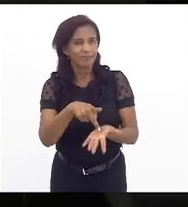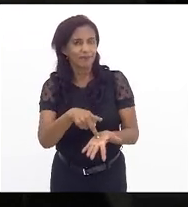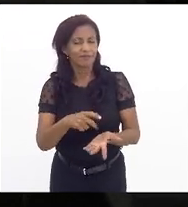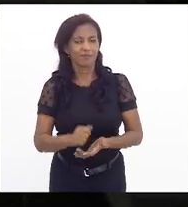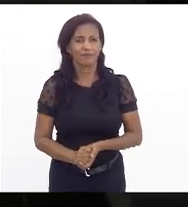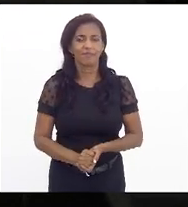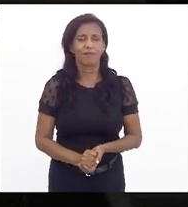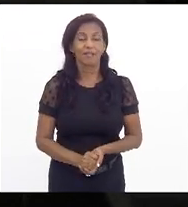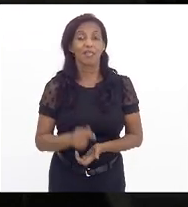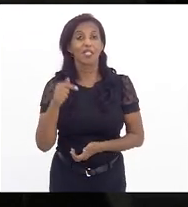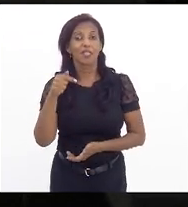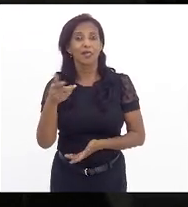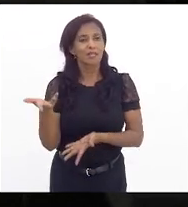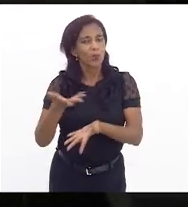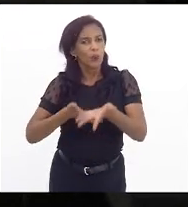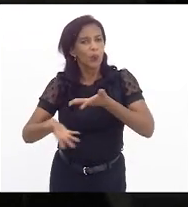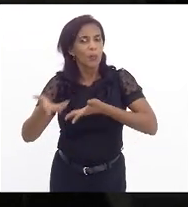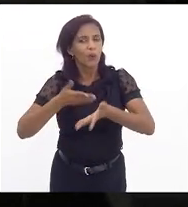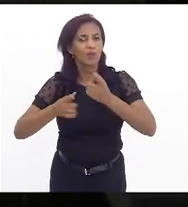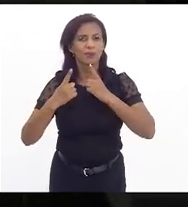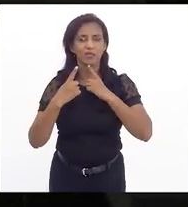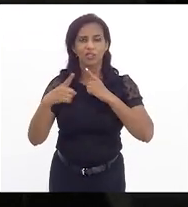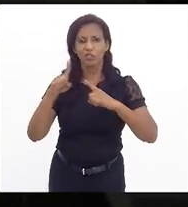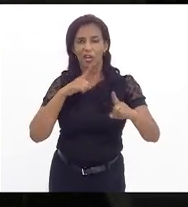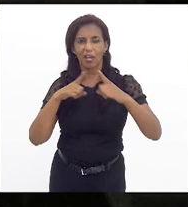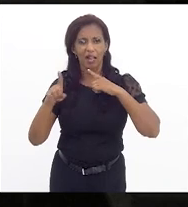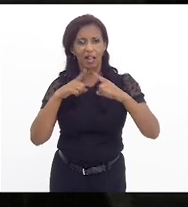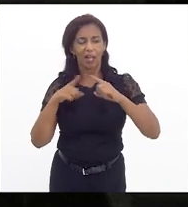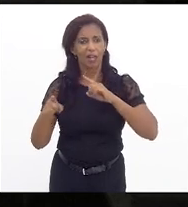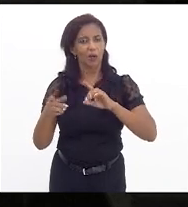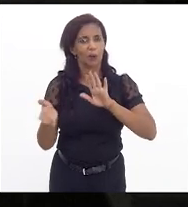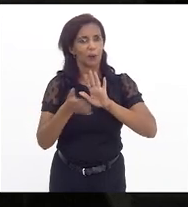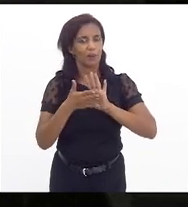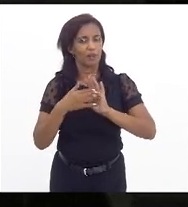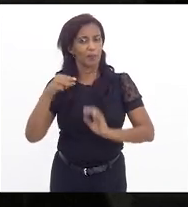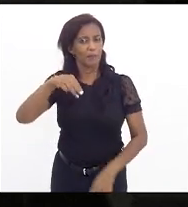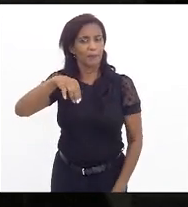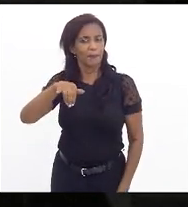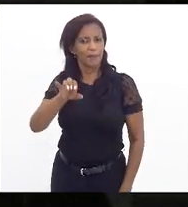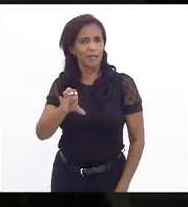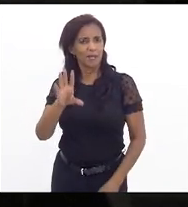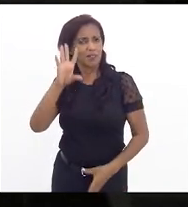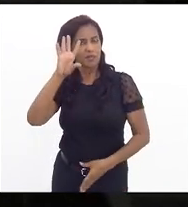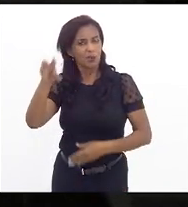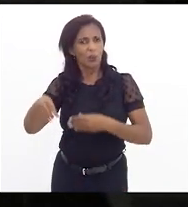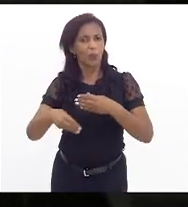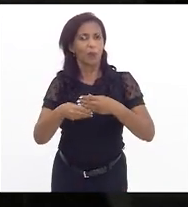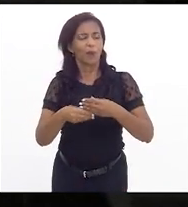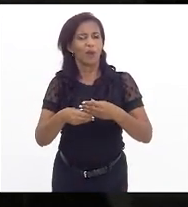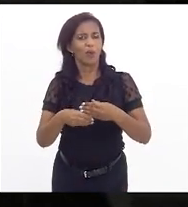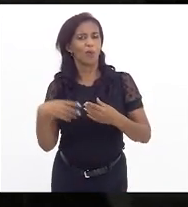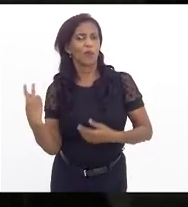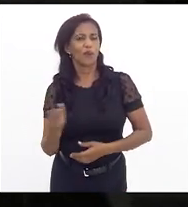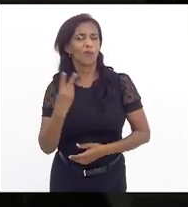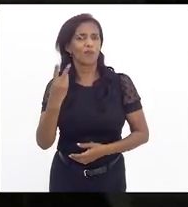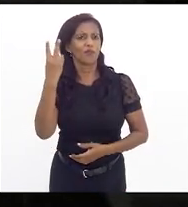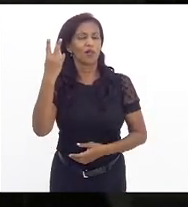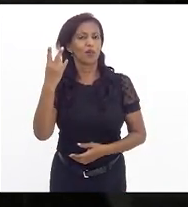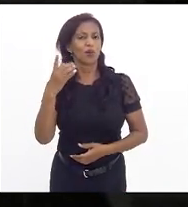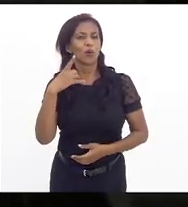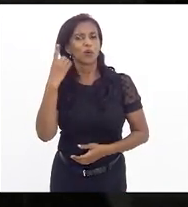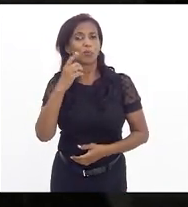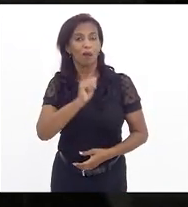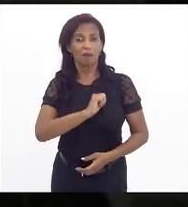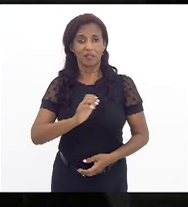e dessa parceria, desse diálogo com o mandato do Mink, se incorporaram também, agregando valor, os deputados